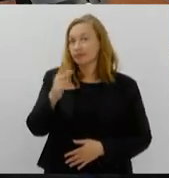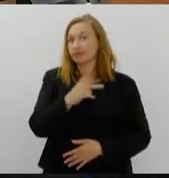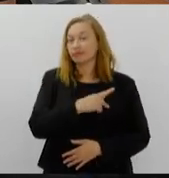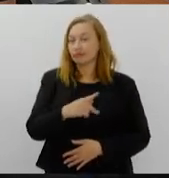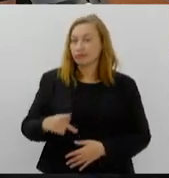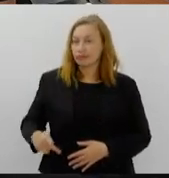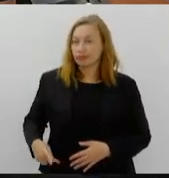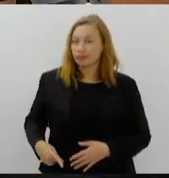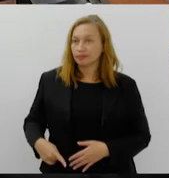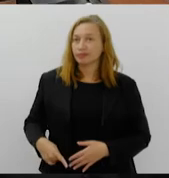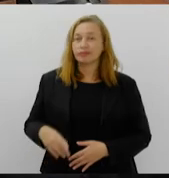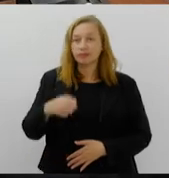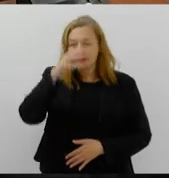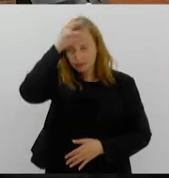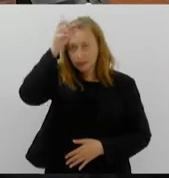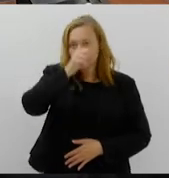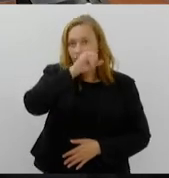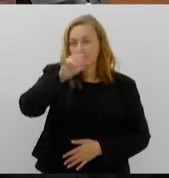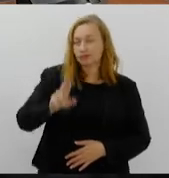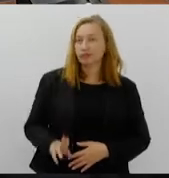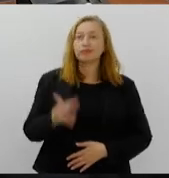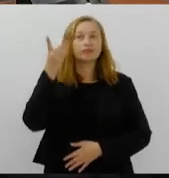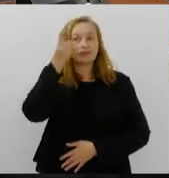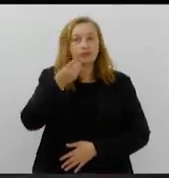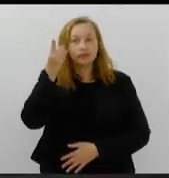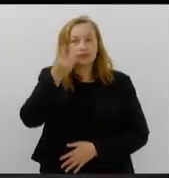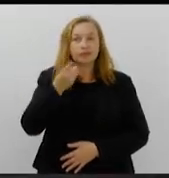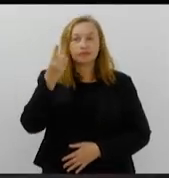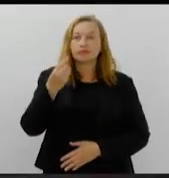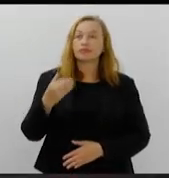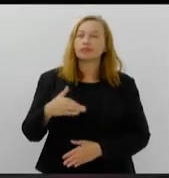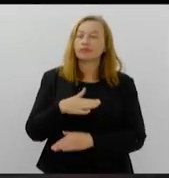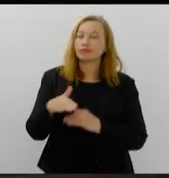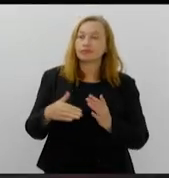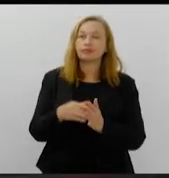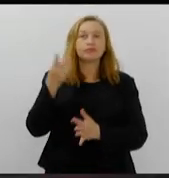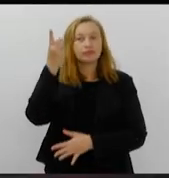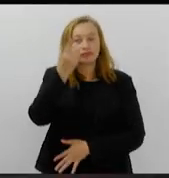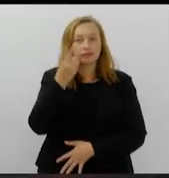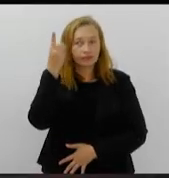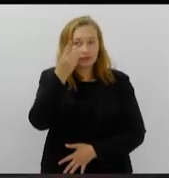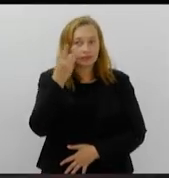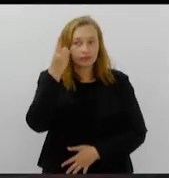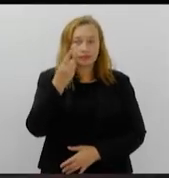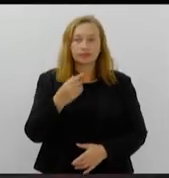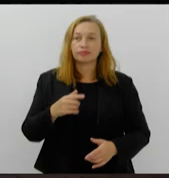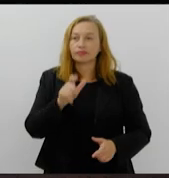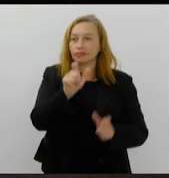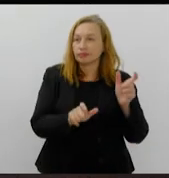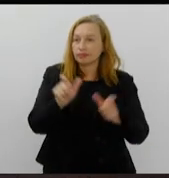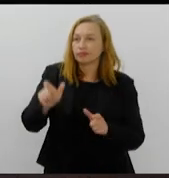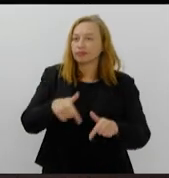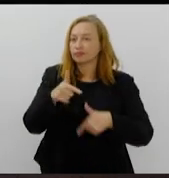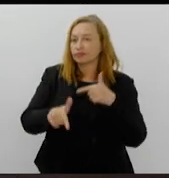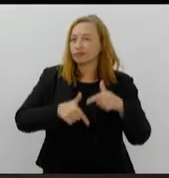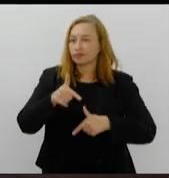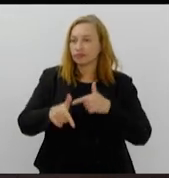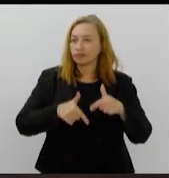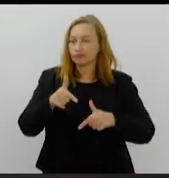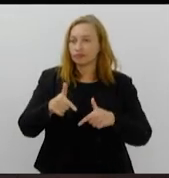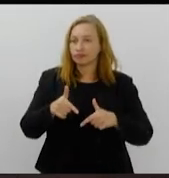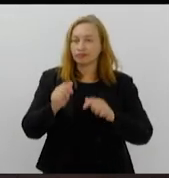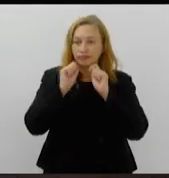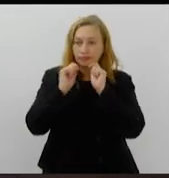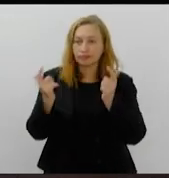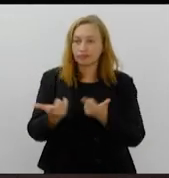presidente deputada Tia Ju, excelentíssimos deputados e deputadas, trabalhadores e trabalhadoras da